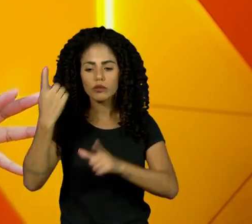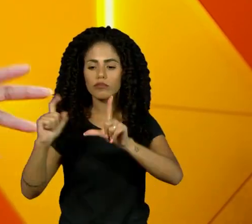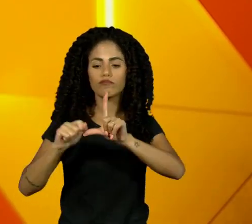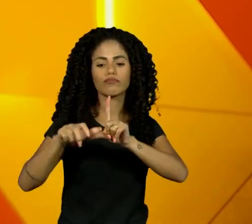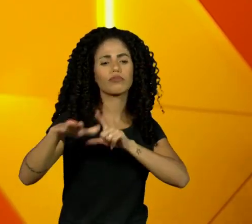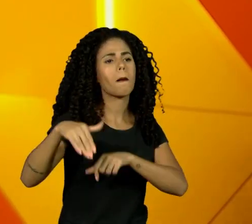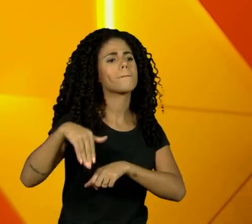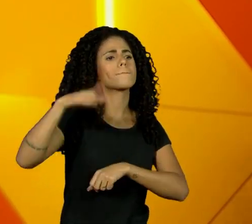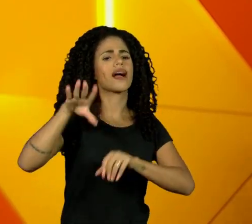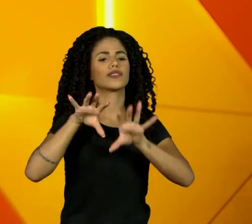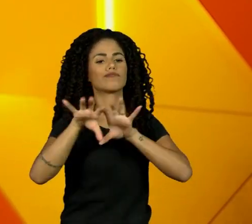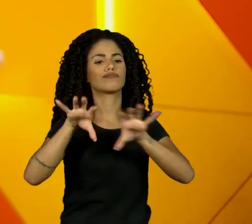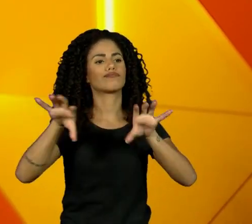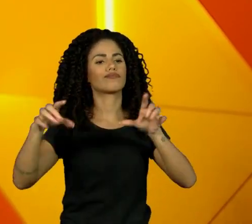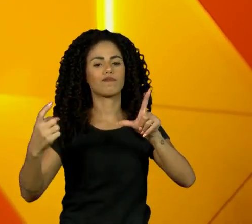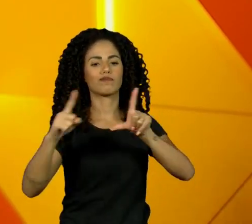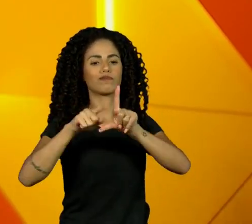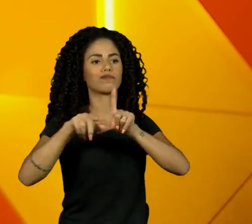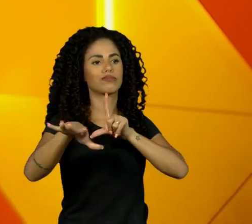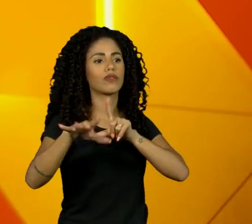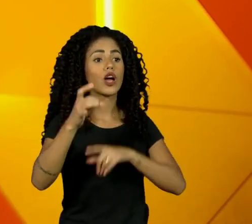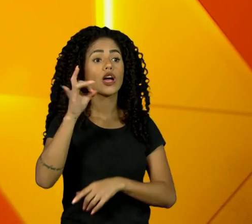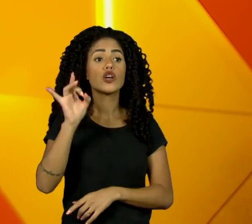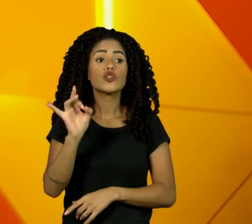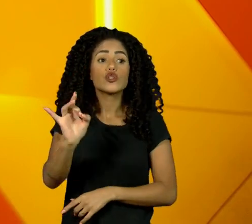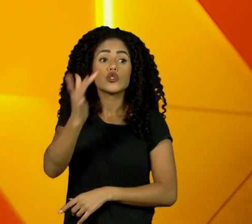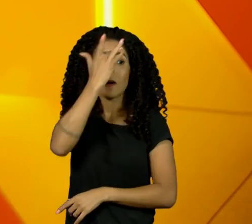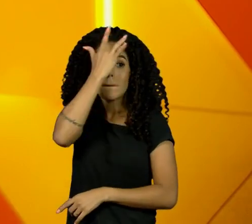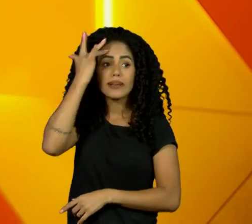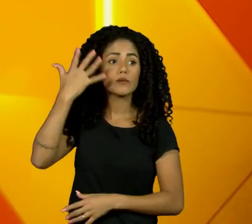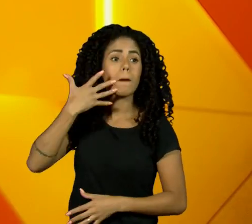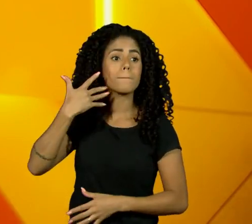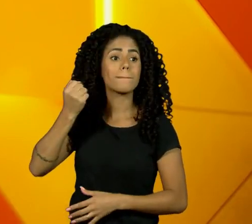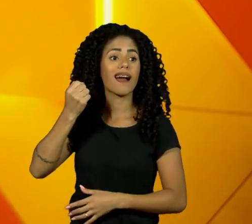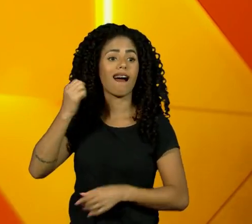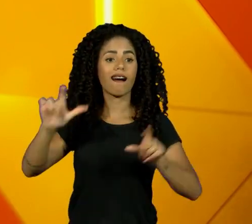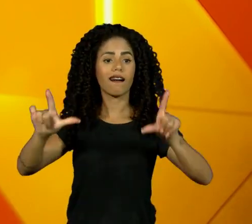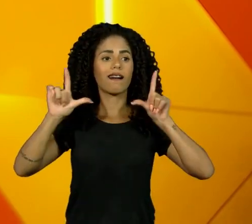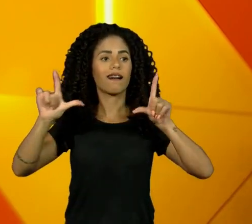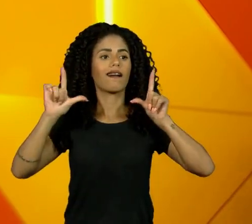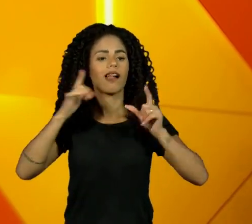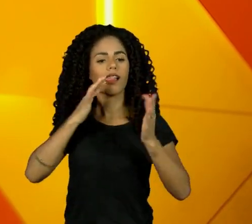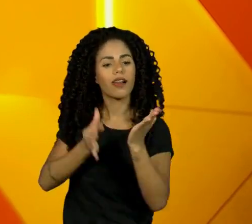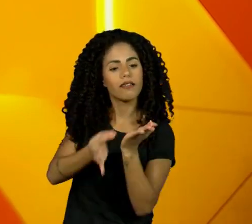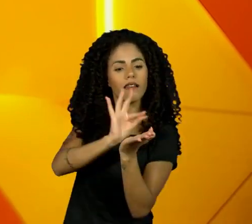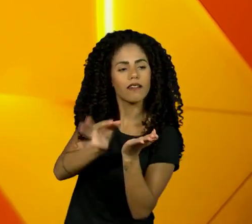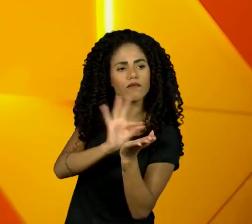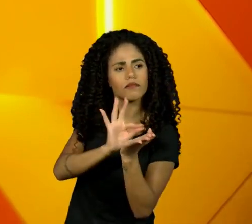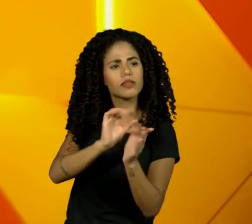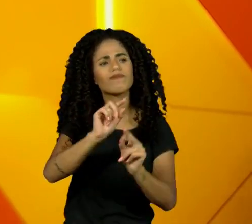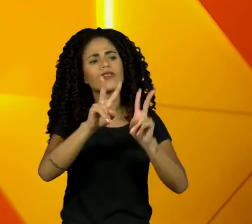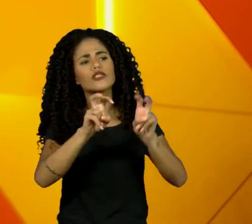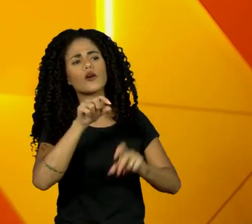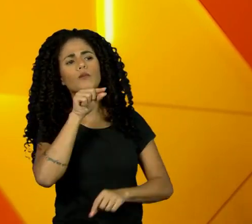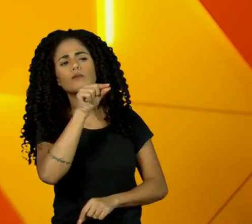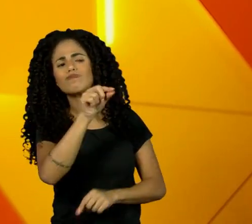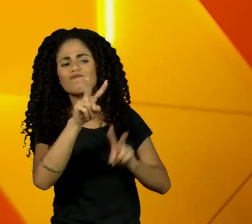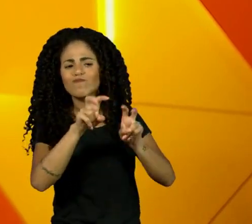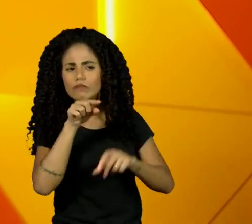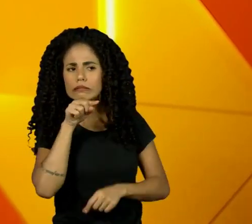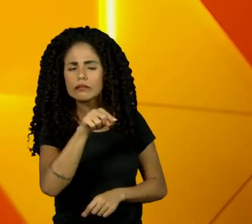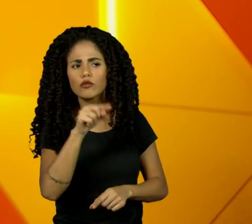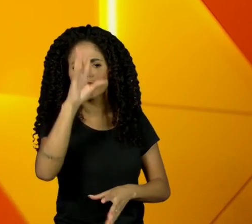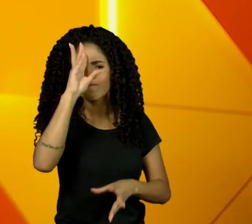Brasil. E nessa capa só tinham influenciadores brancos. Eu queria que a gente pudesse conversar um pouco aqui sobre esse assunto